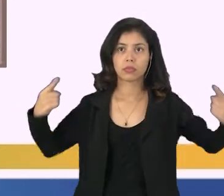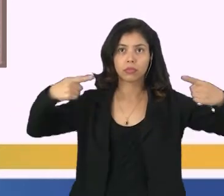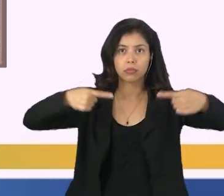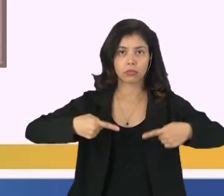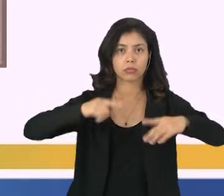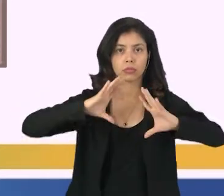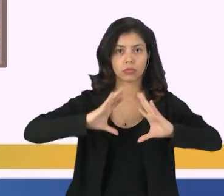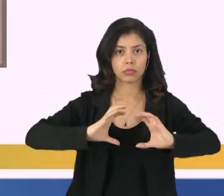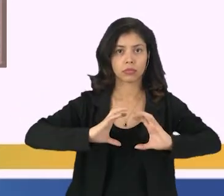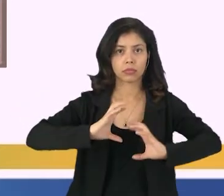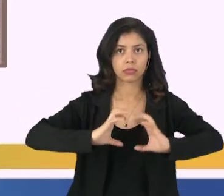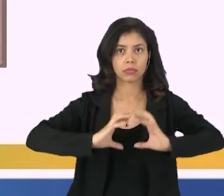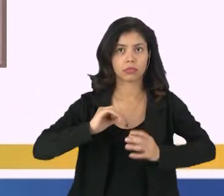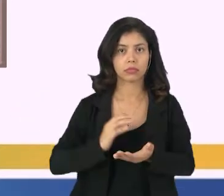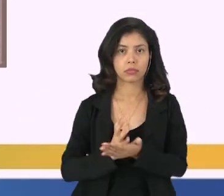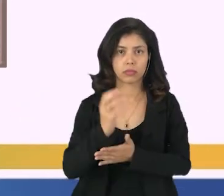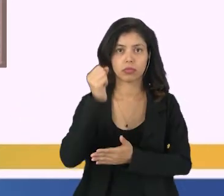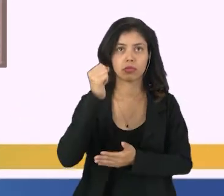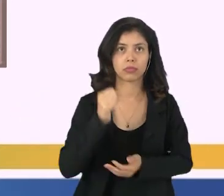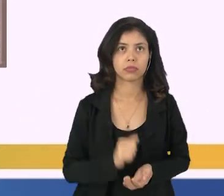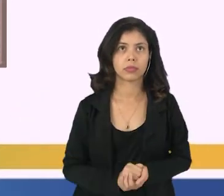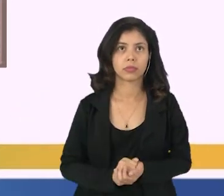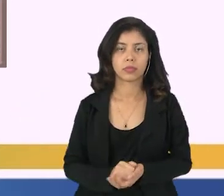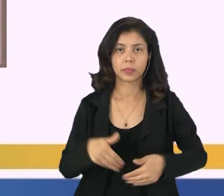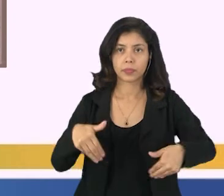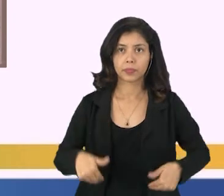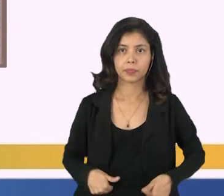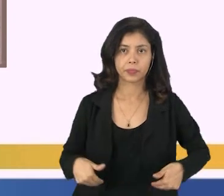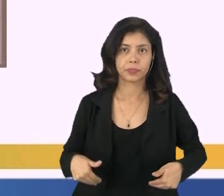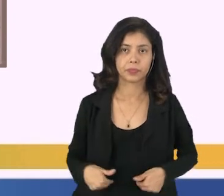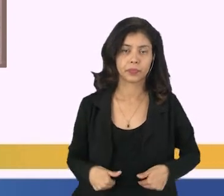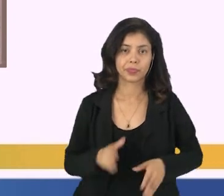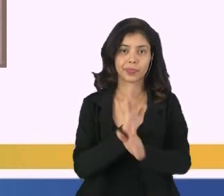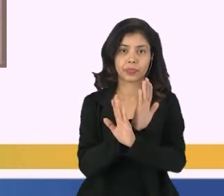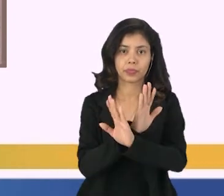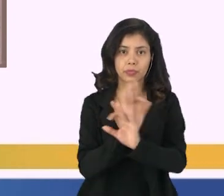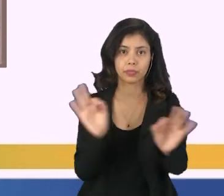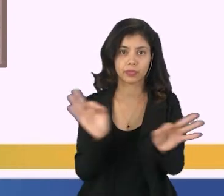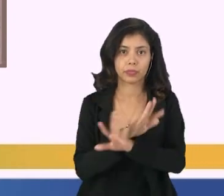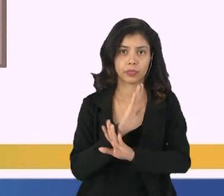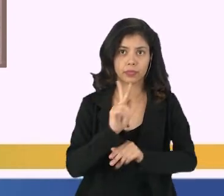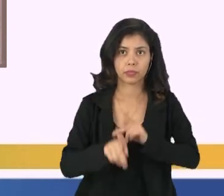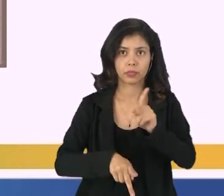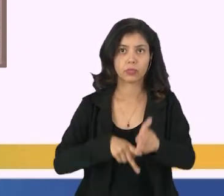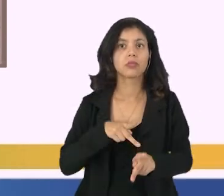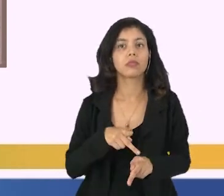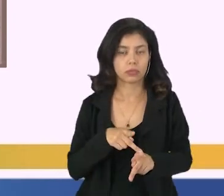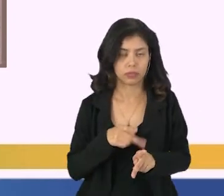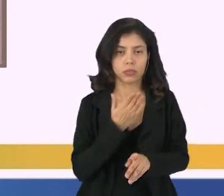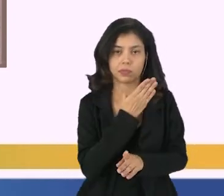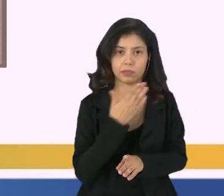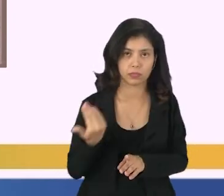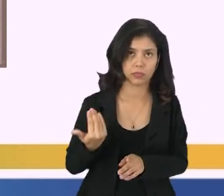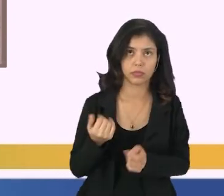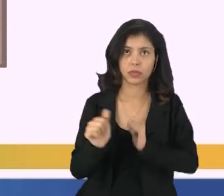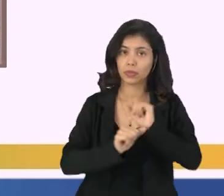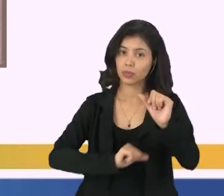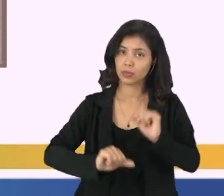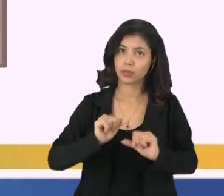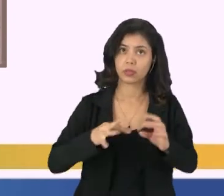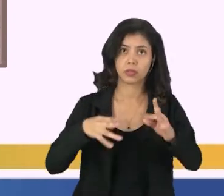né, esse processo de conquista. A fome seria por a dizimação dessa população que morre, né, muda